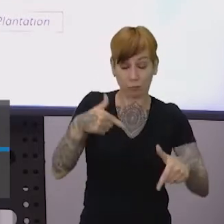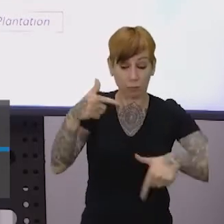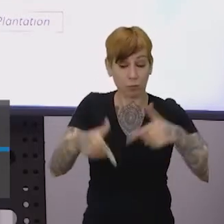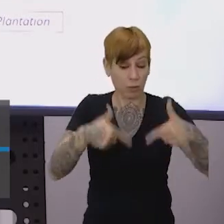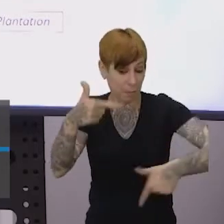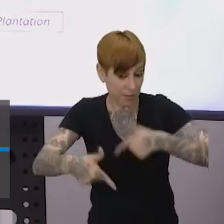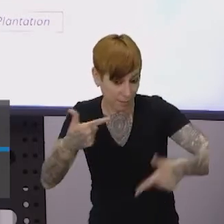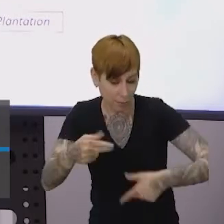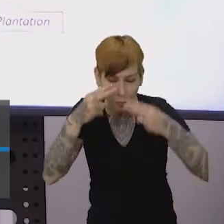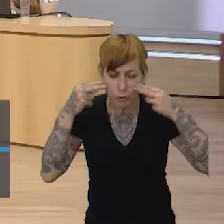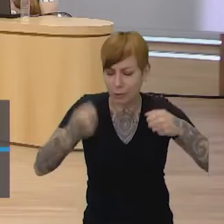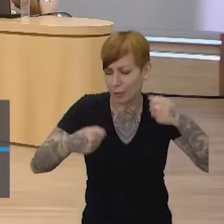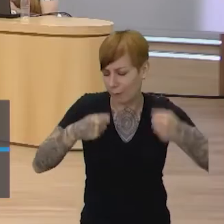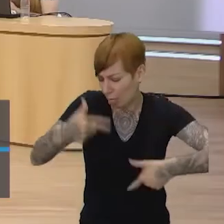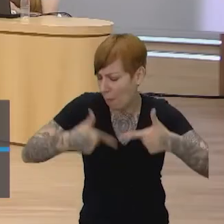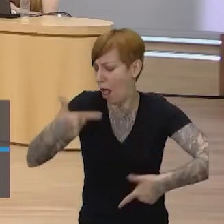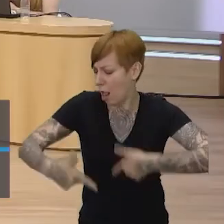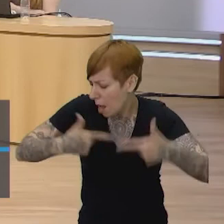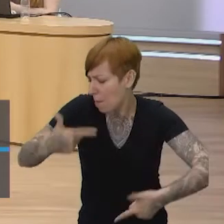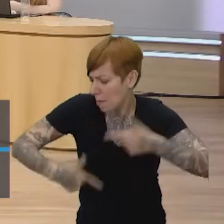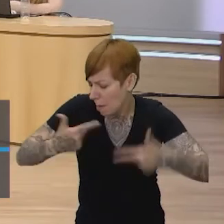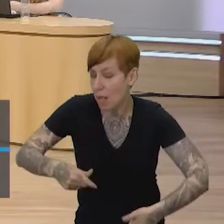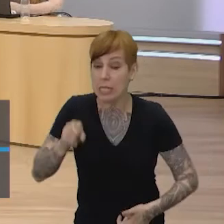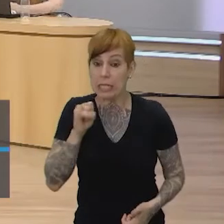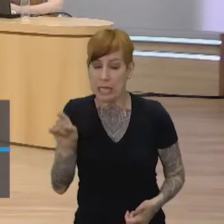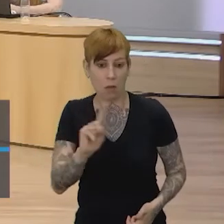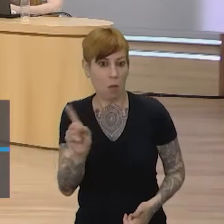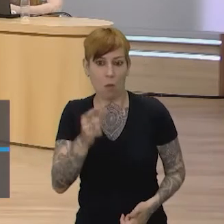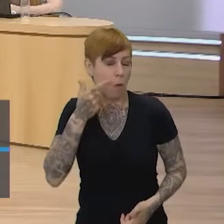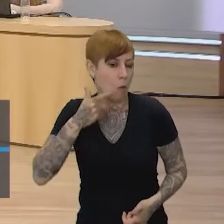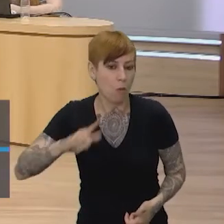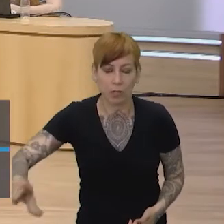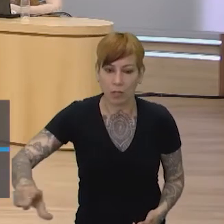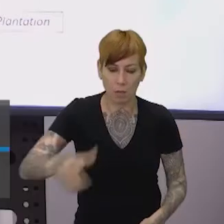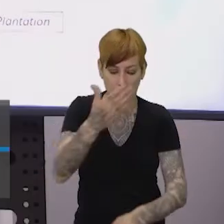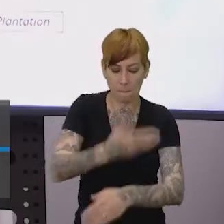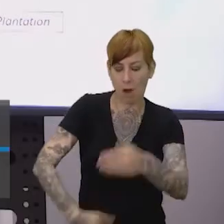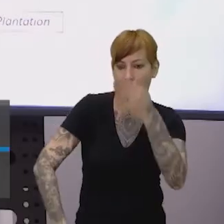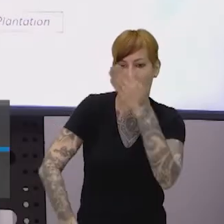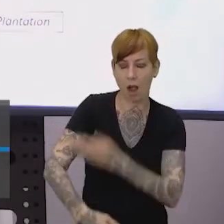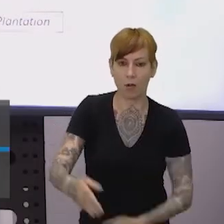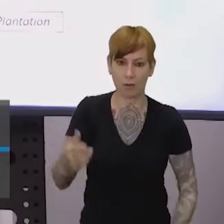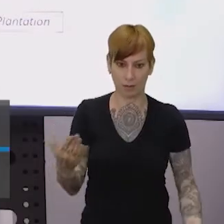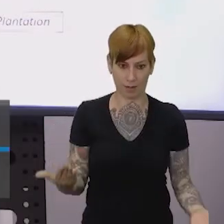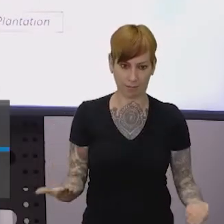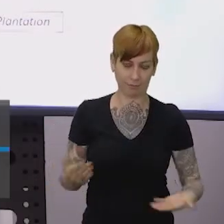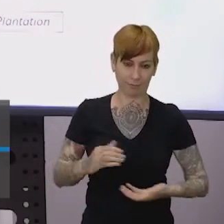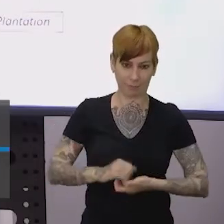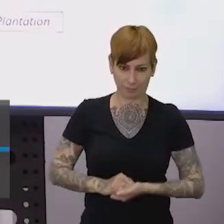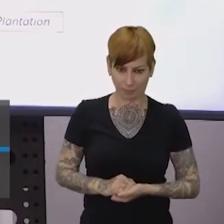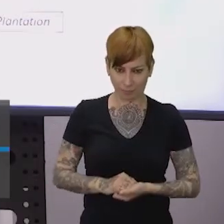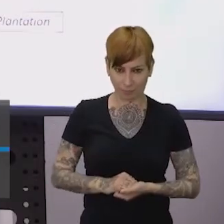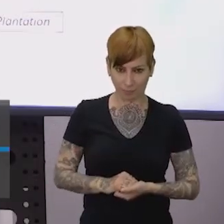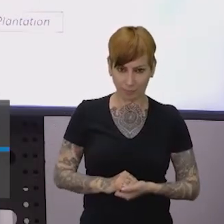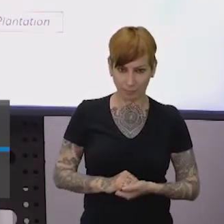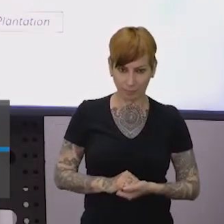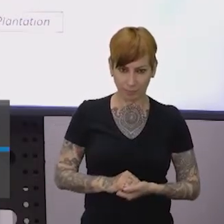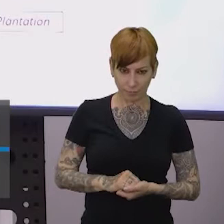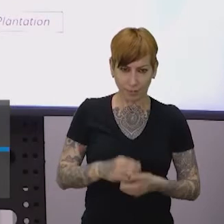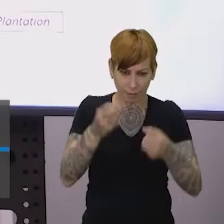eles tinham seus membros amputados. Né? E falando aqui com a 3, falando aqui de